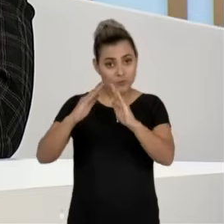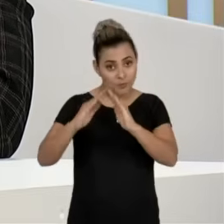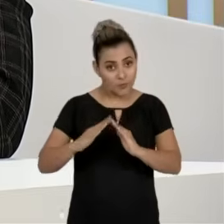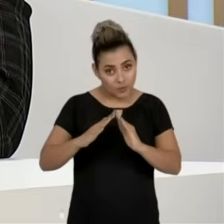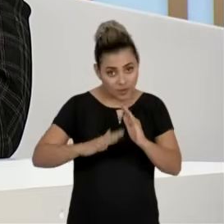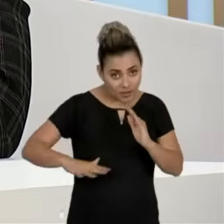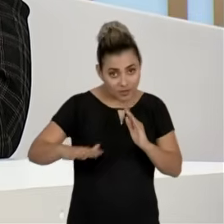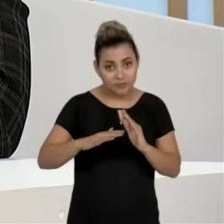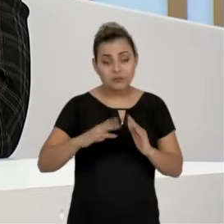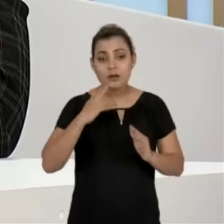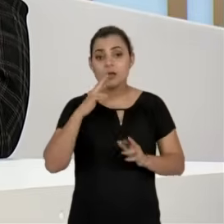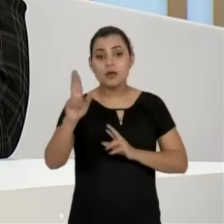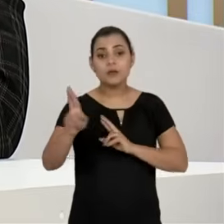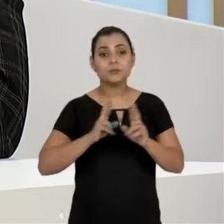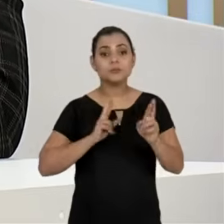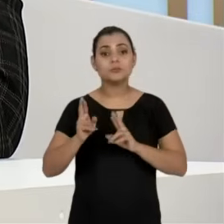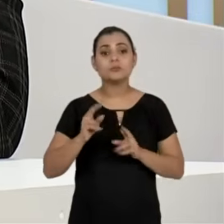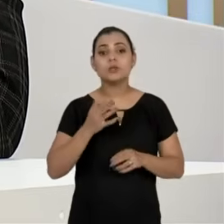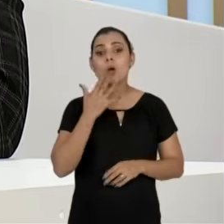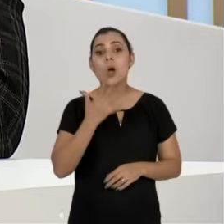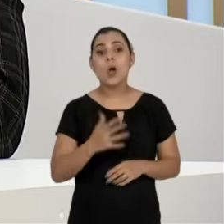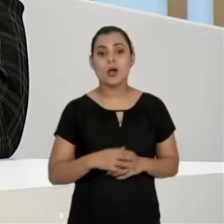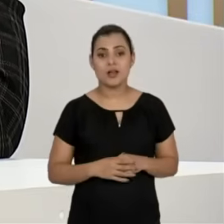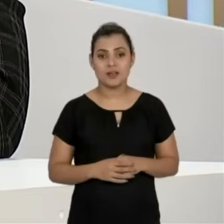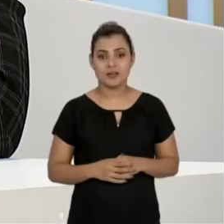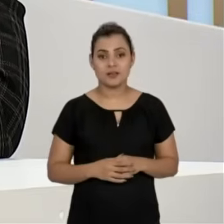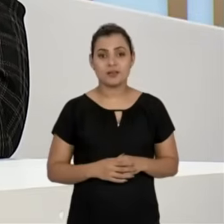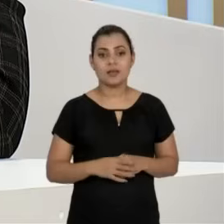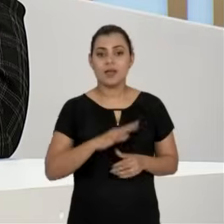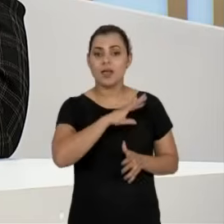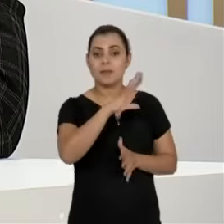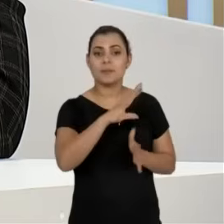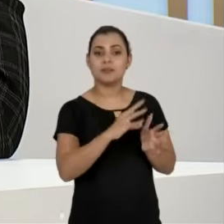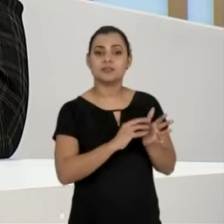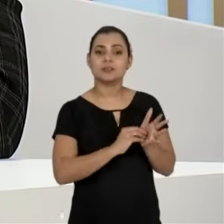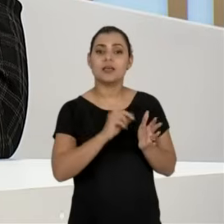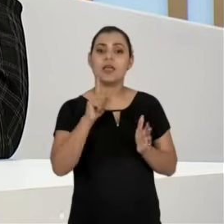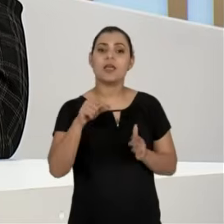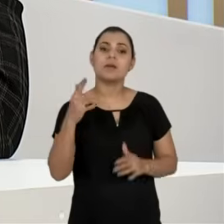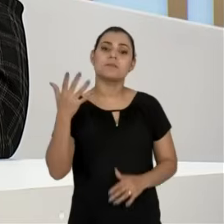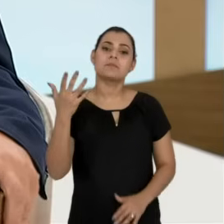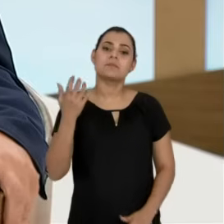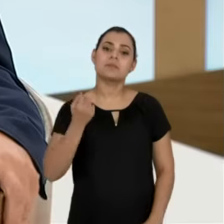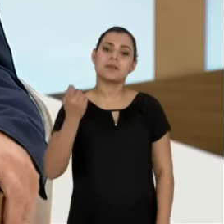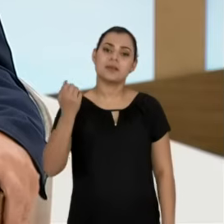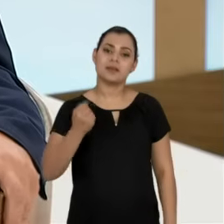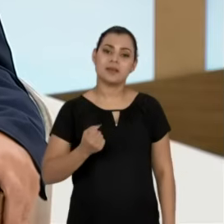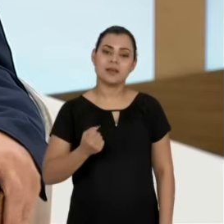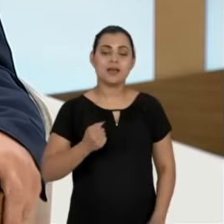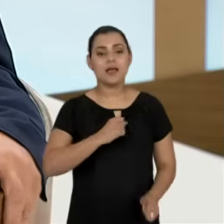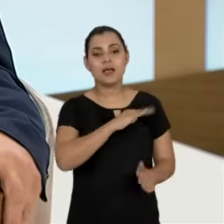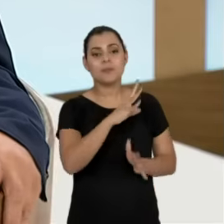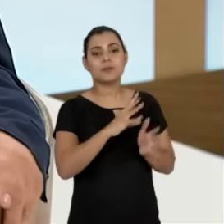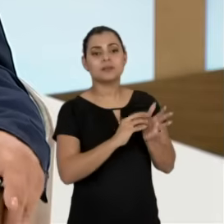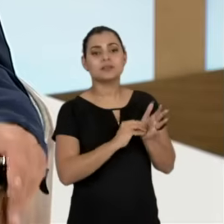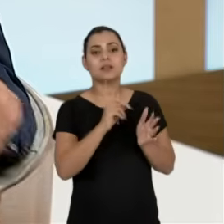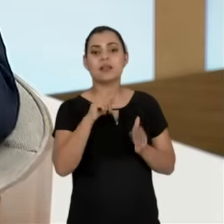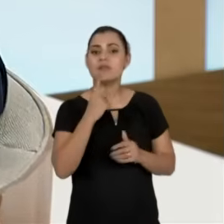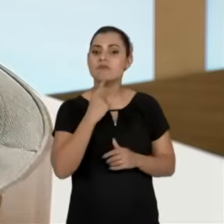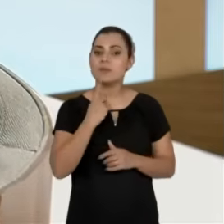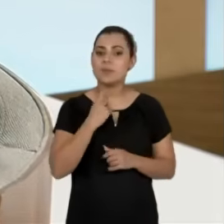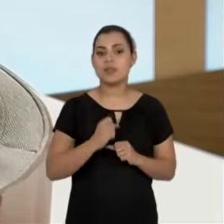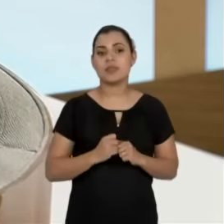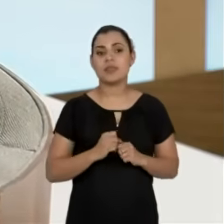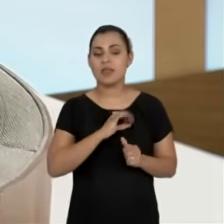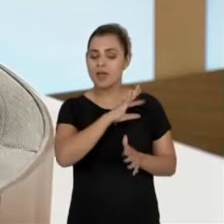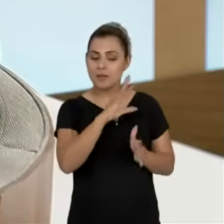lá respondiam uma cor. A Amazônia é branca. A Amazônia é vermelha.